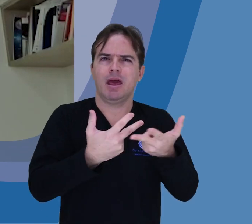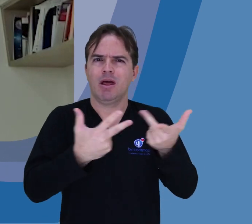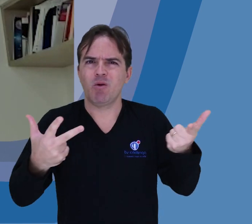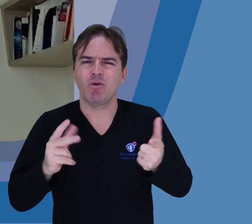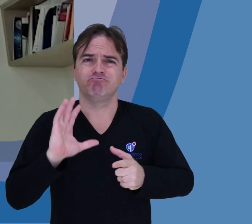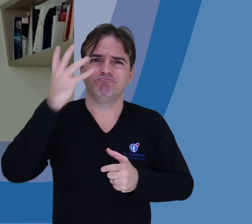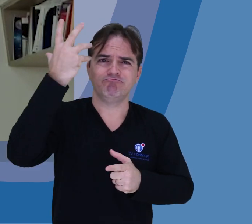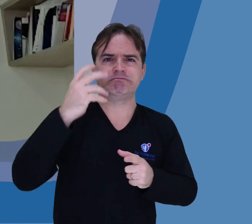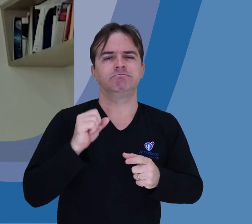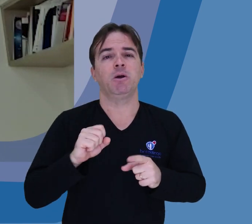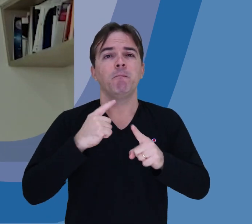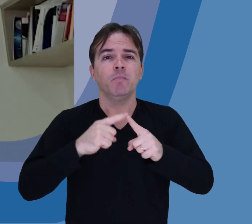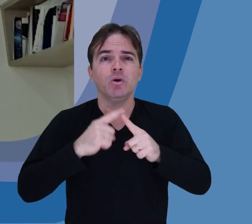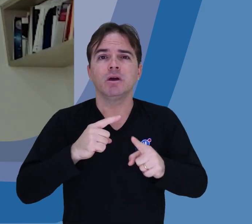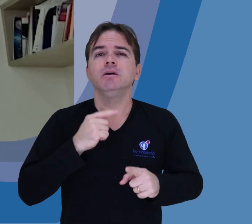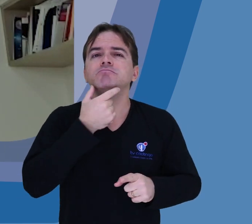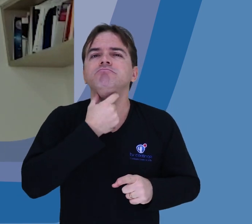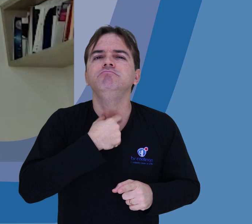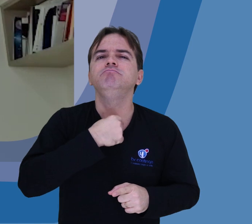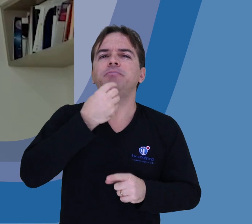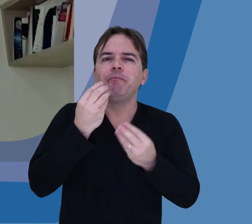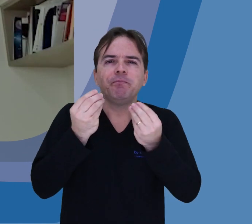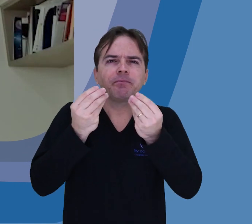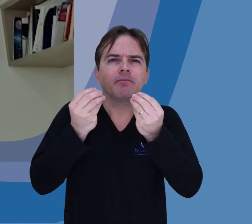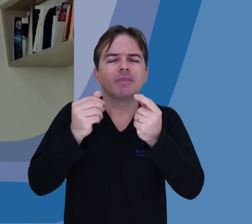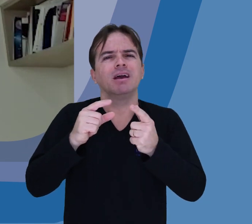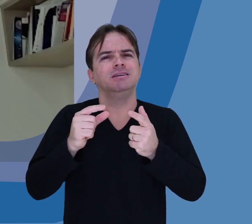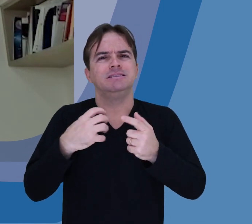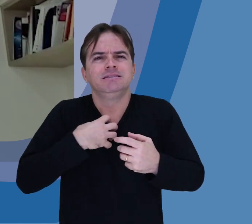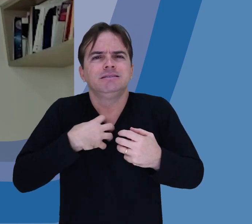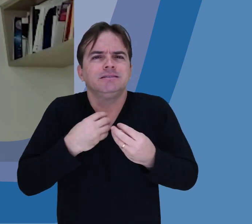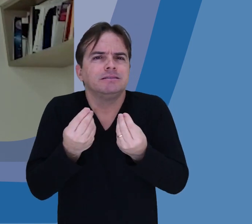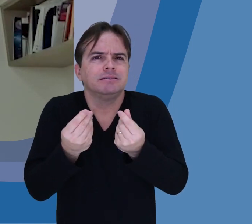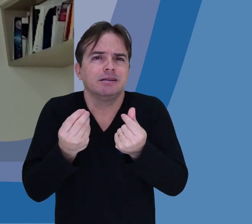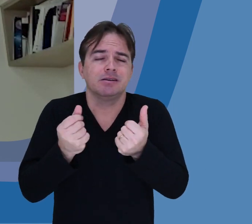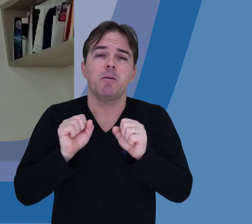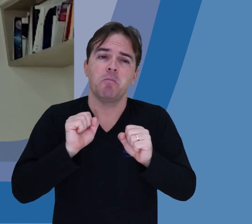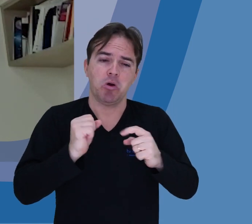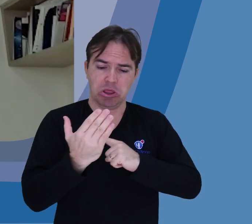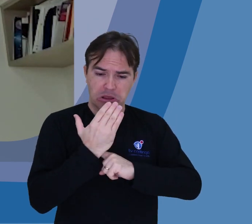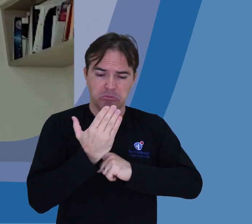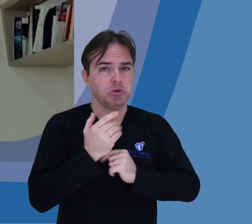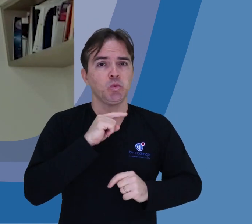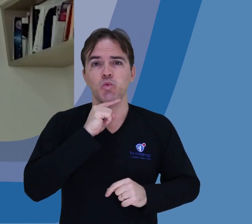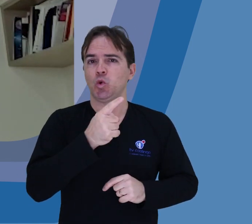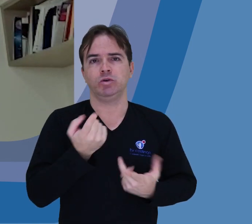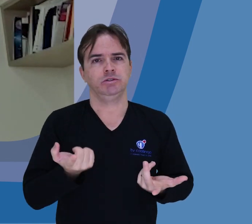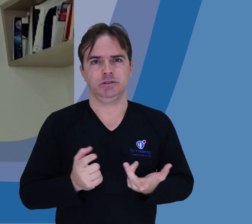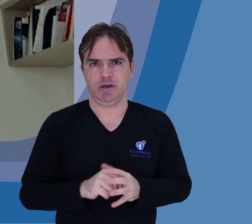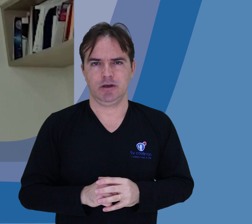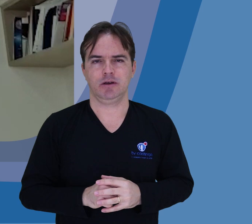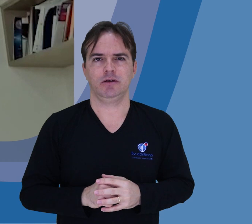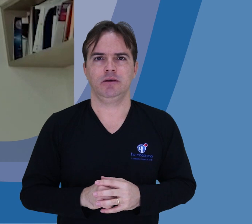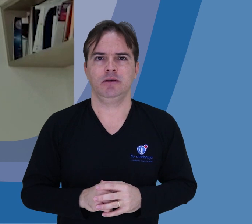é porque a mucosa fica mais sensível mais difícil de ocorrer uma defesa adequada do corpo numa